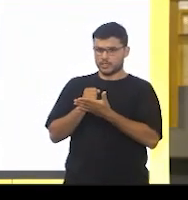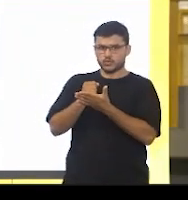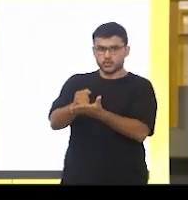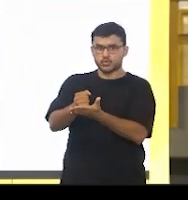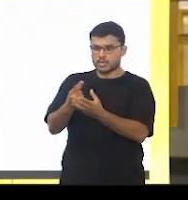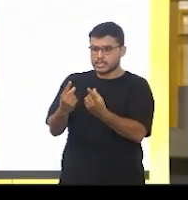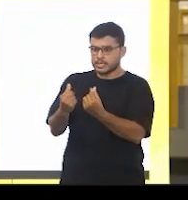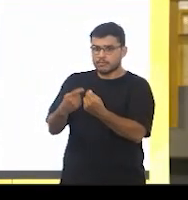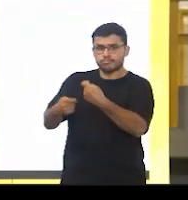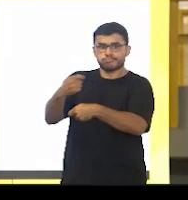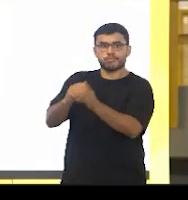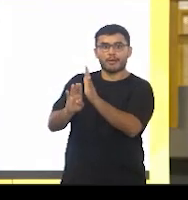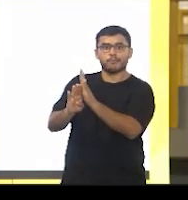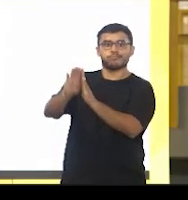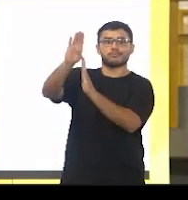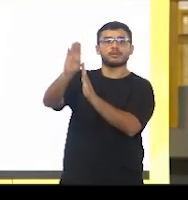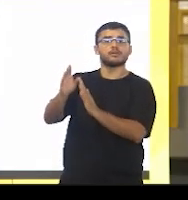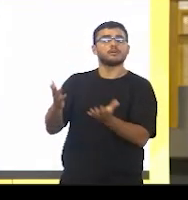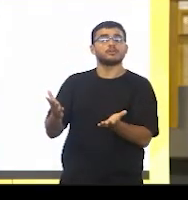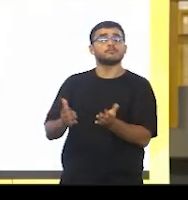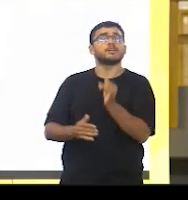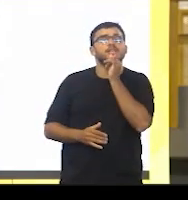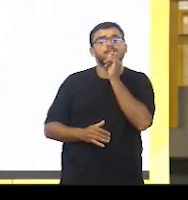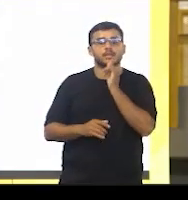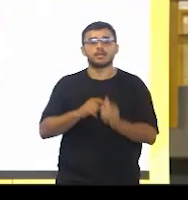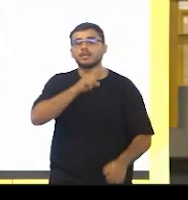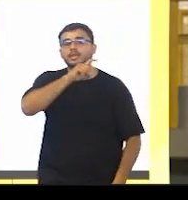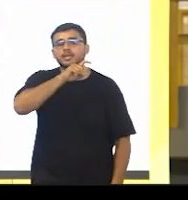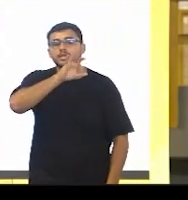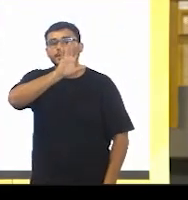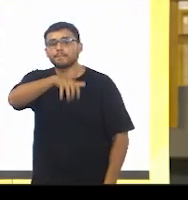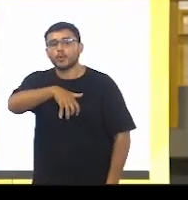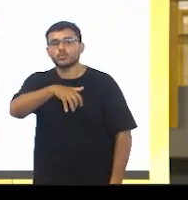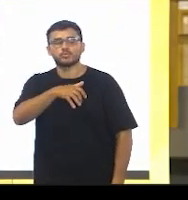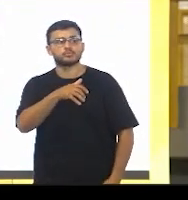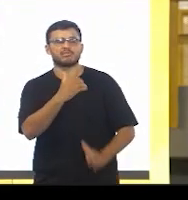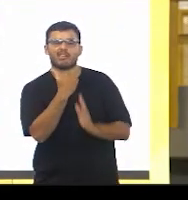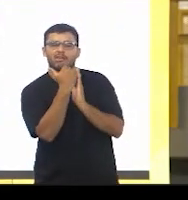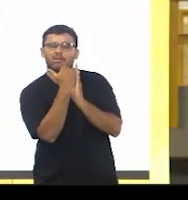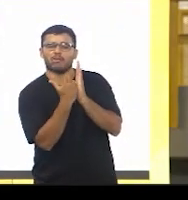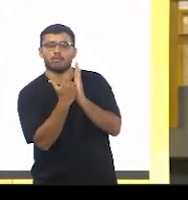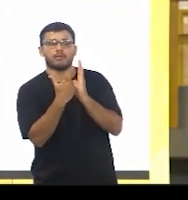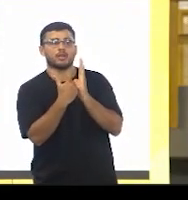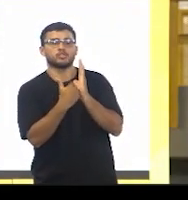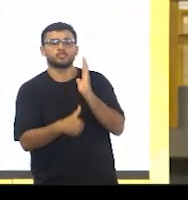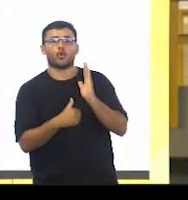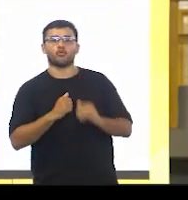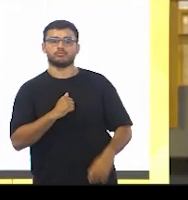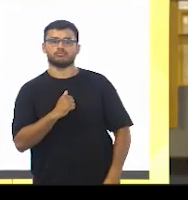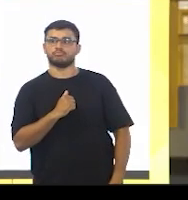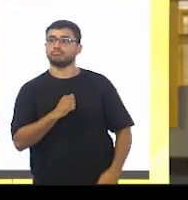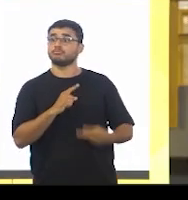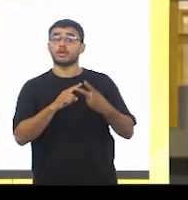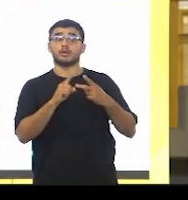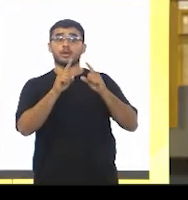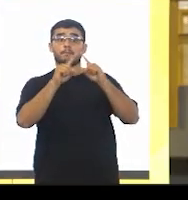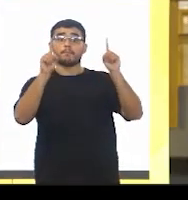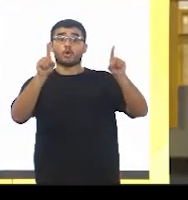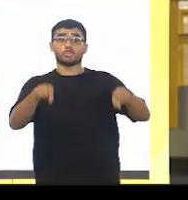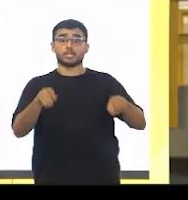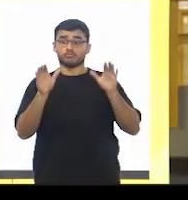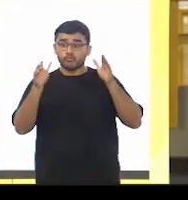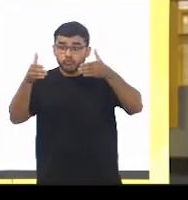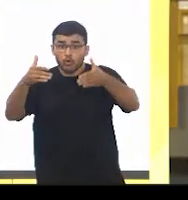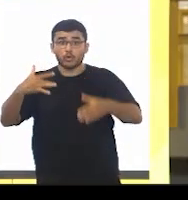Isenção de impostos, programas na área de saúde, porque é social, programas